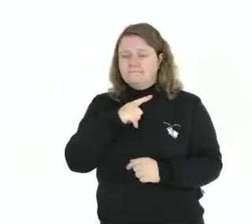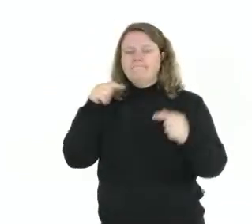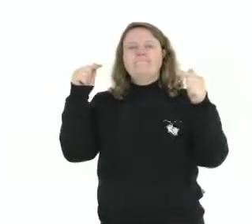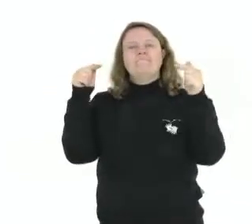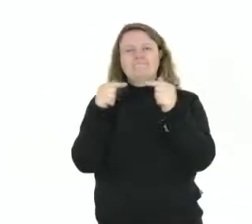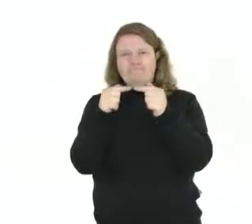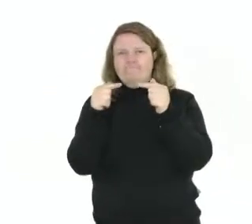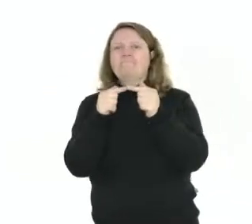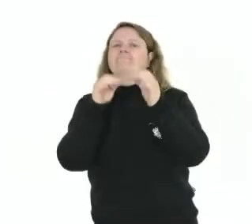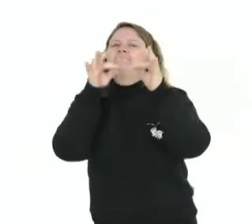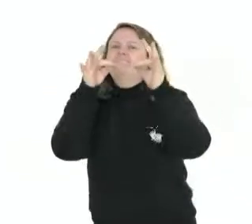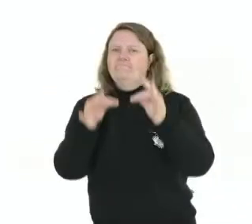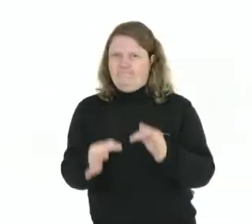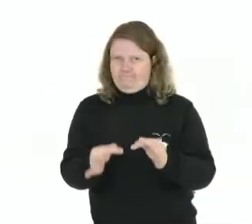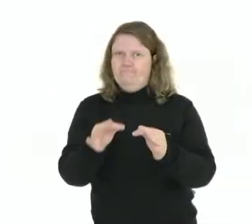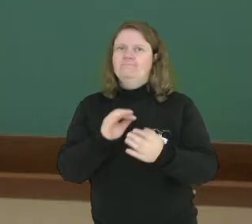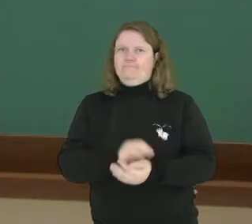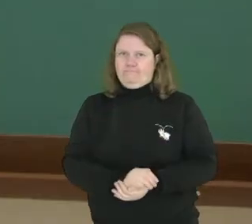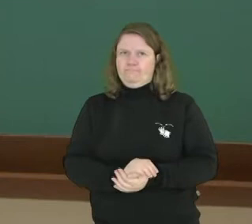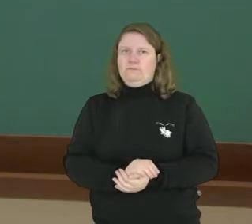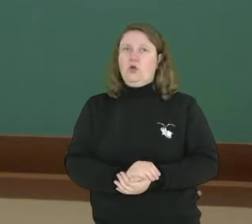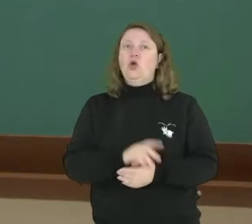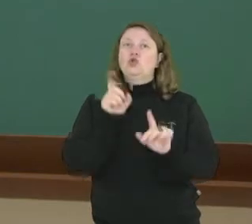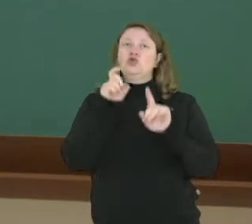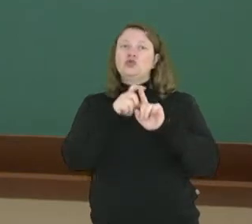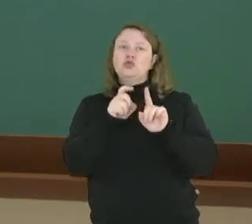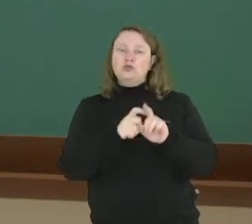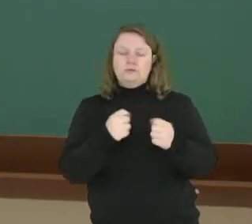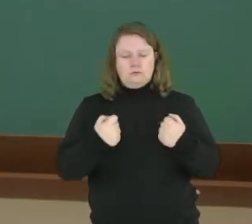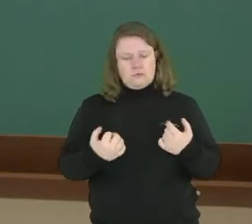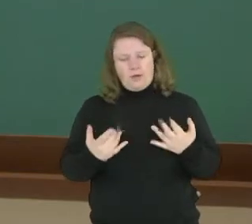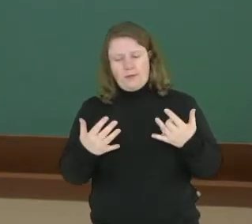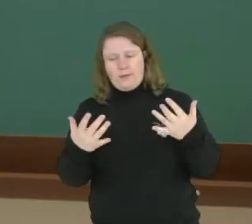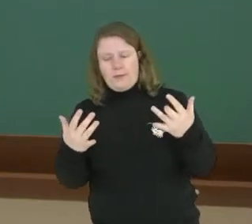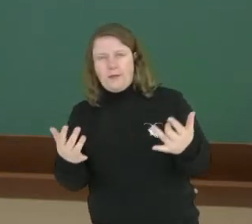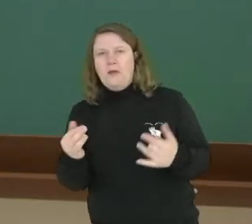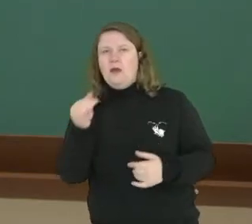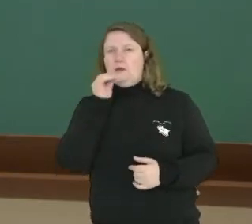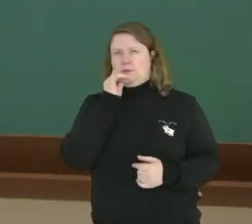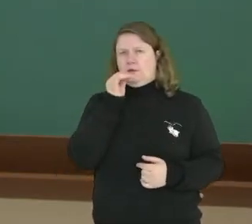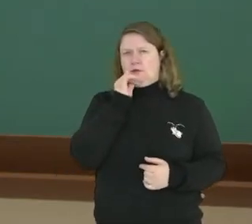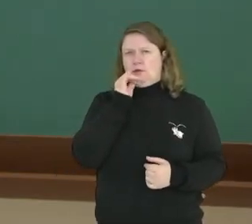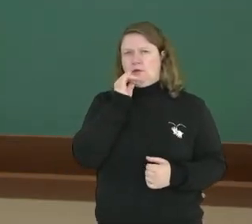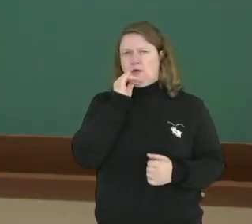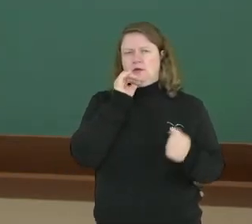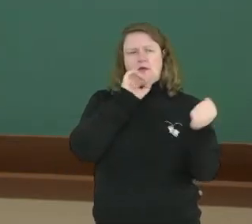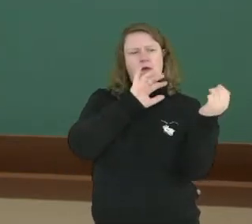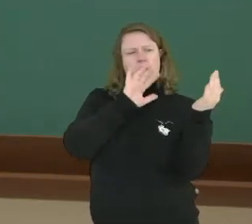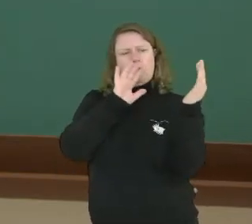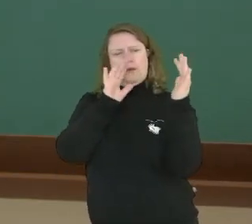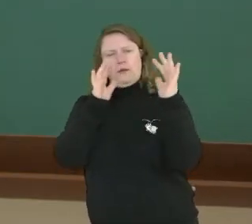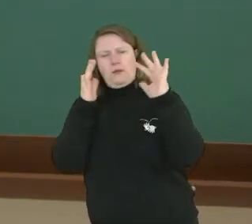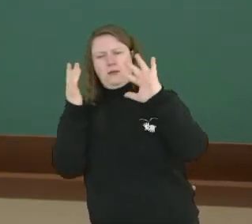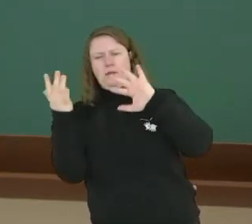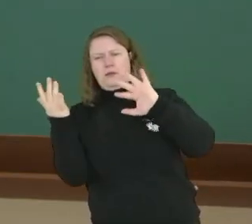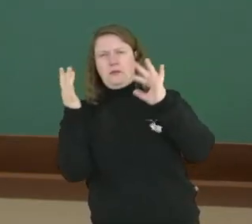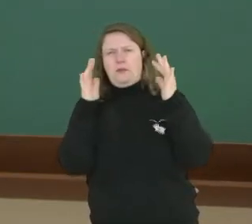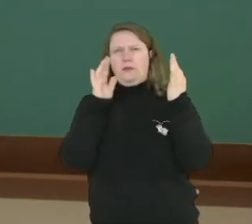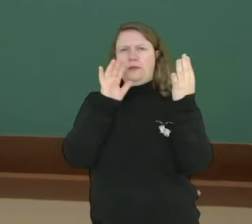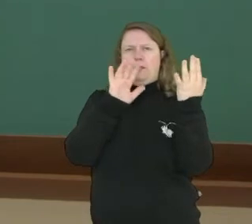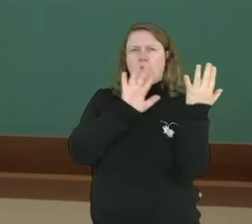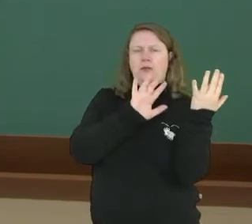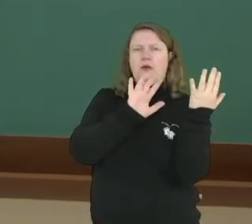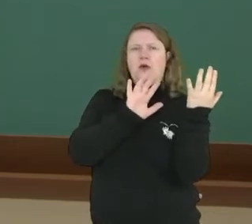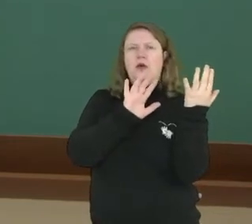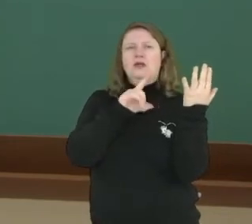o tipo de clima e o tipo de vegetação. Se eu tenho mudanças que são naturais, mudou o tipo climático, uma área